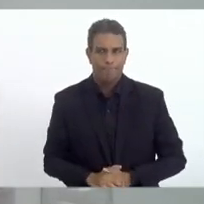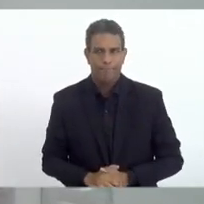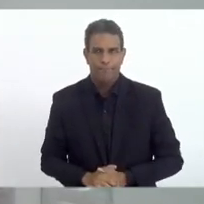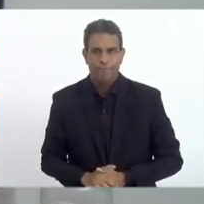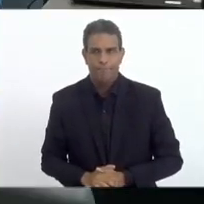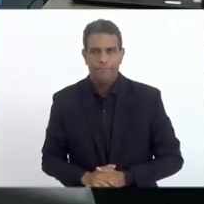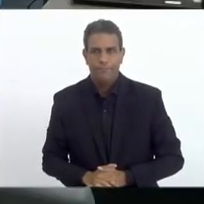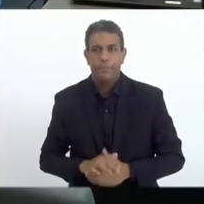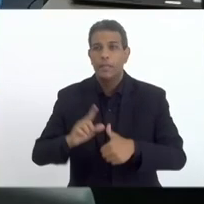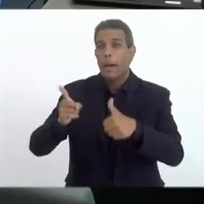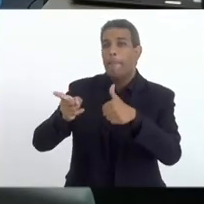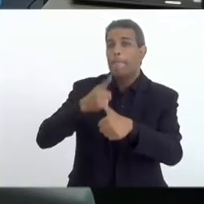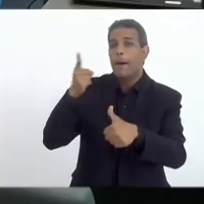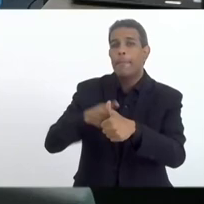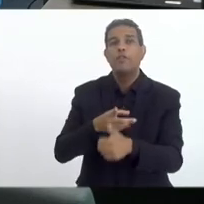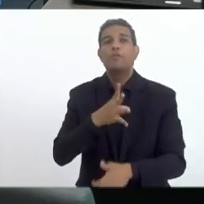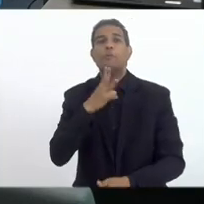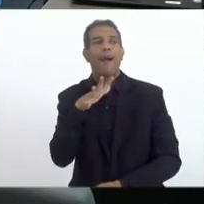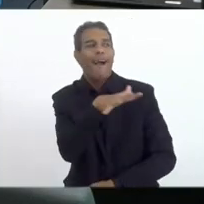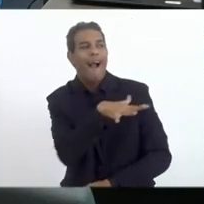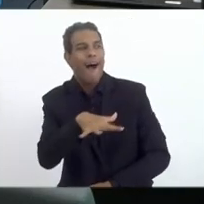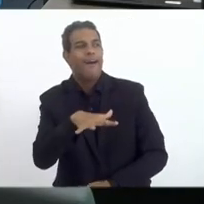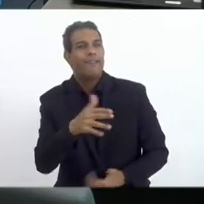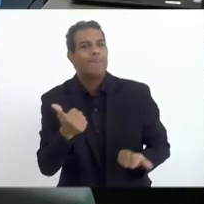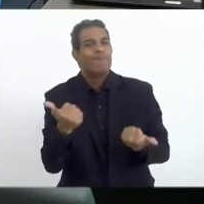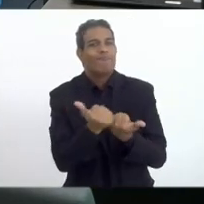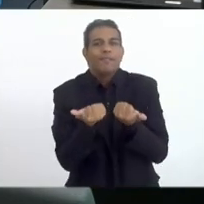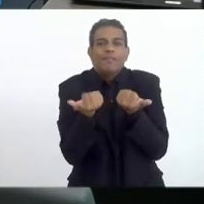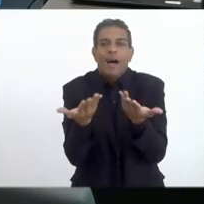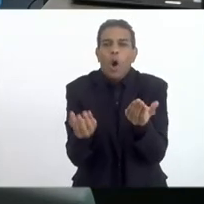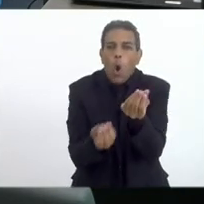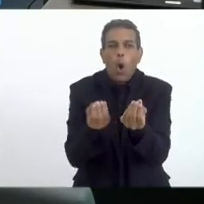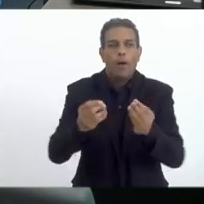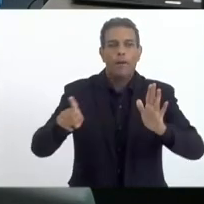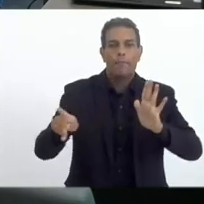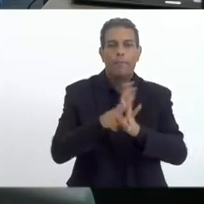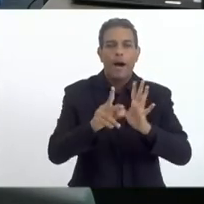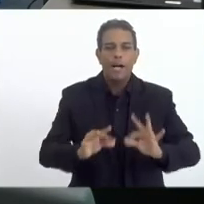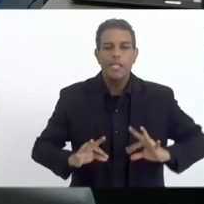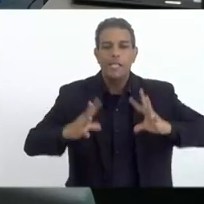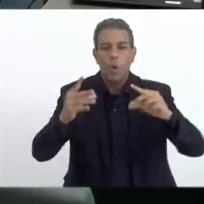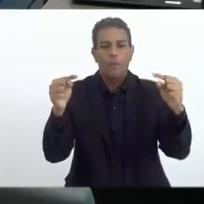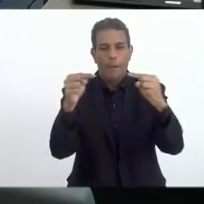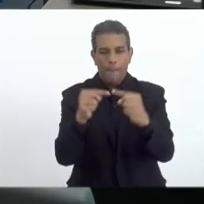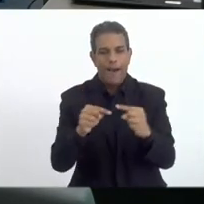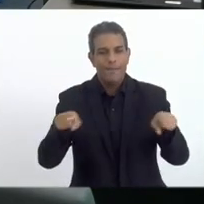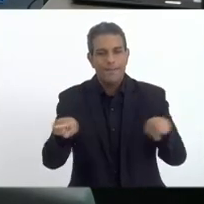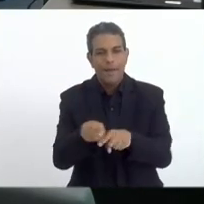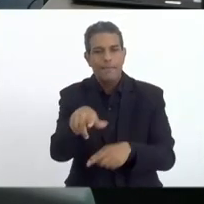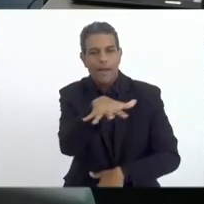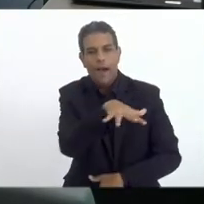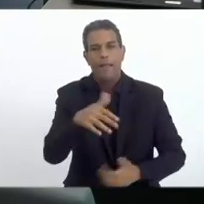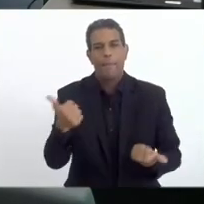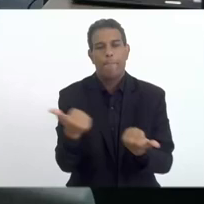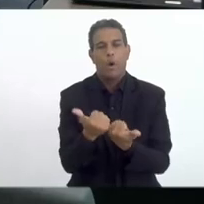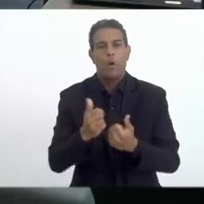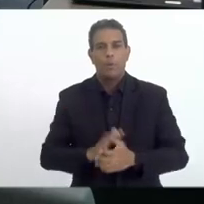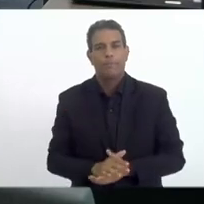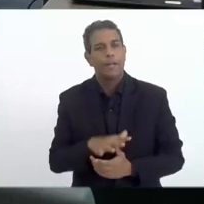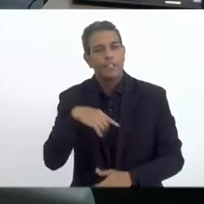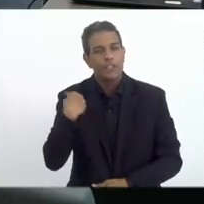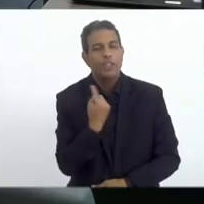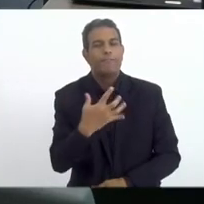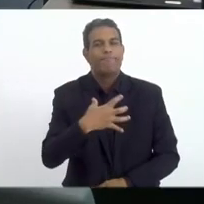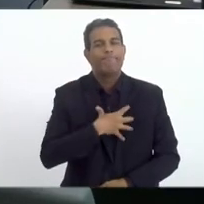Então, primeiro é importante a gente ouvir, né, os anseios aí do, tanto dos especialistas quanto dos assistentes. Acho que a gente